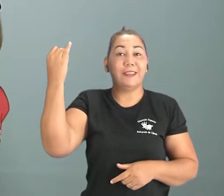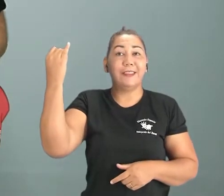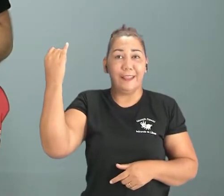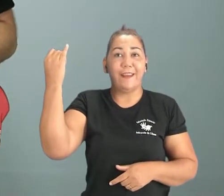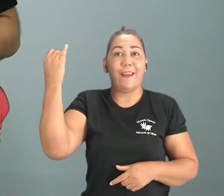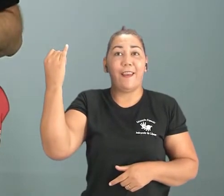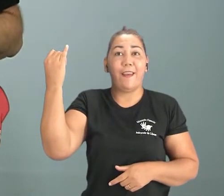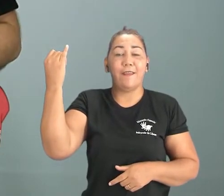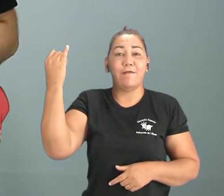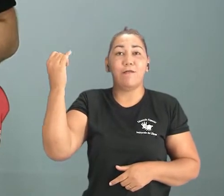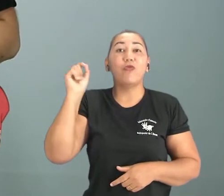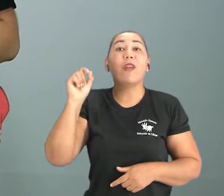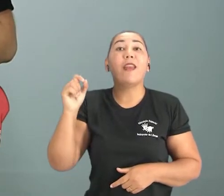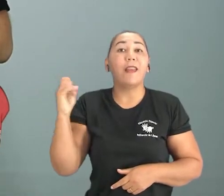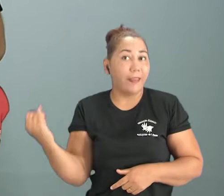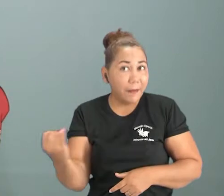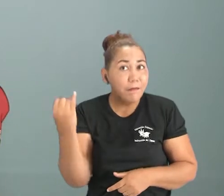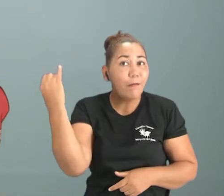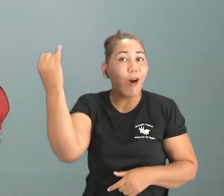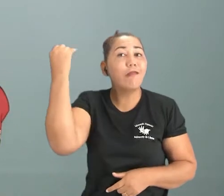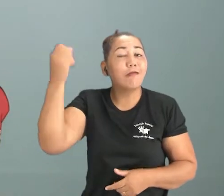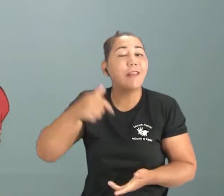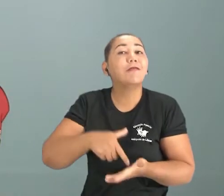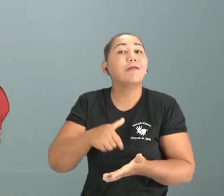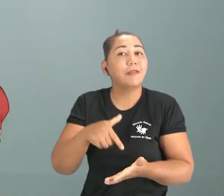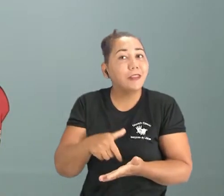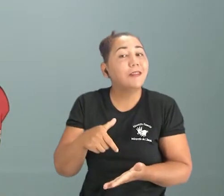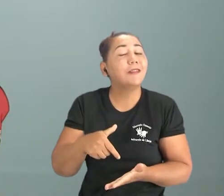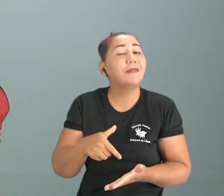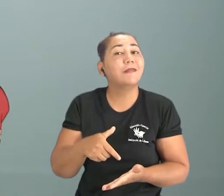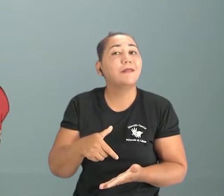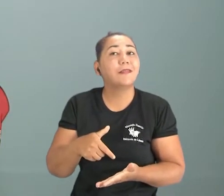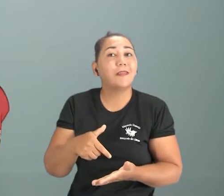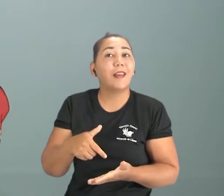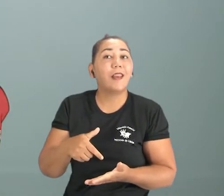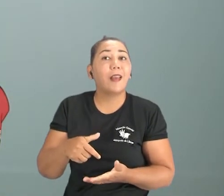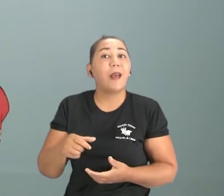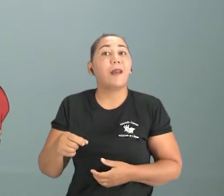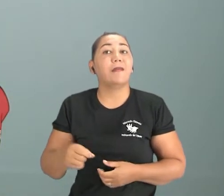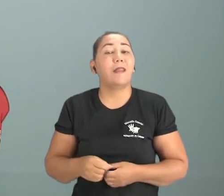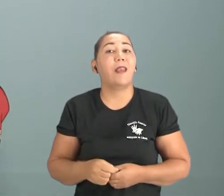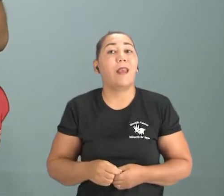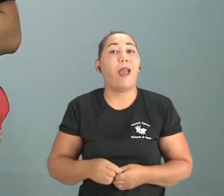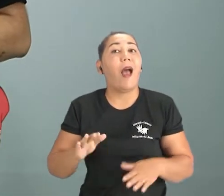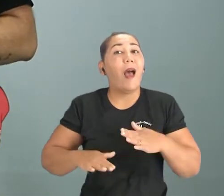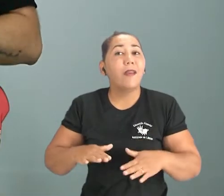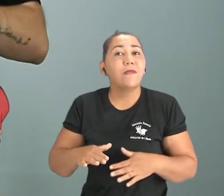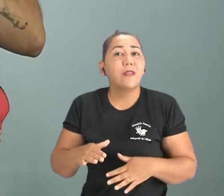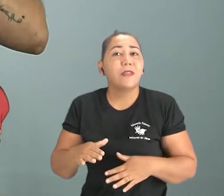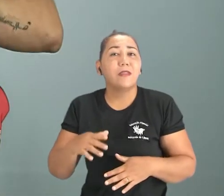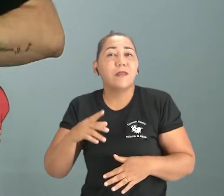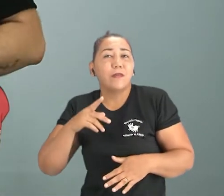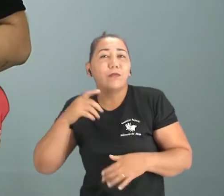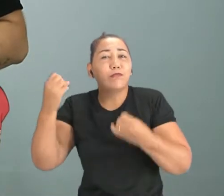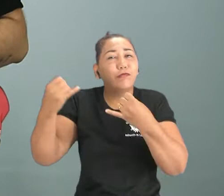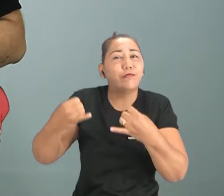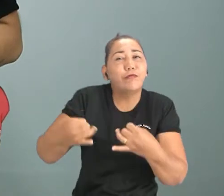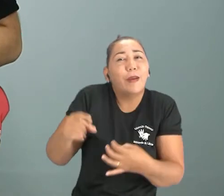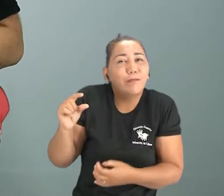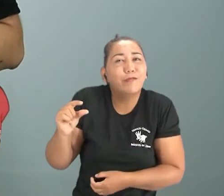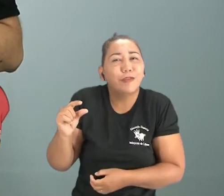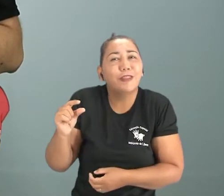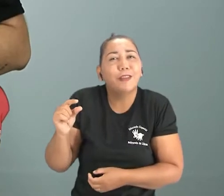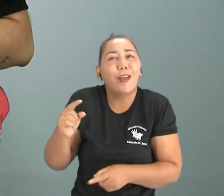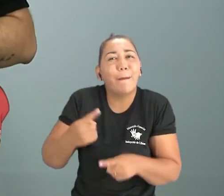daqui no importância não tá assim que muito pouco se falam mesmo quando a gente pensa no